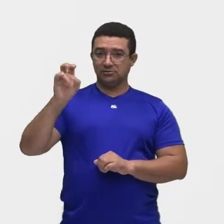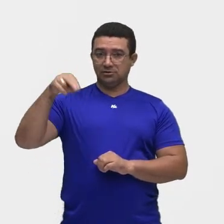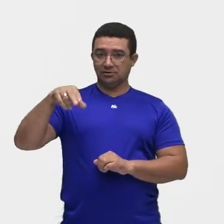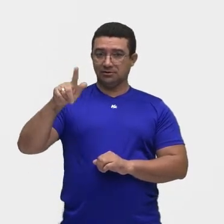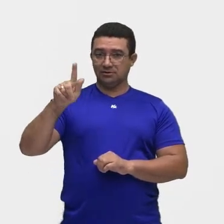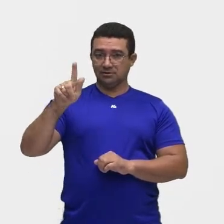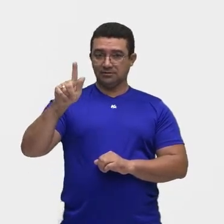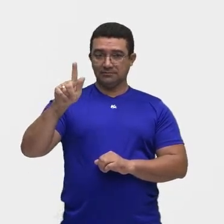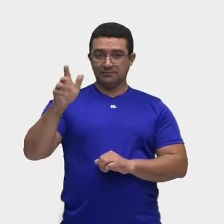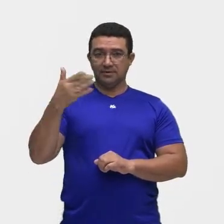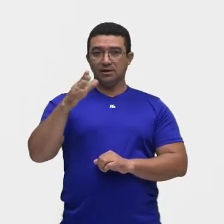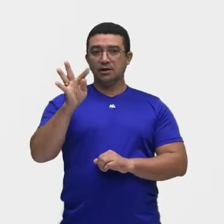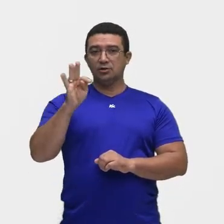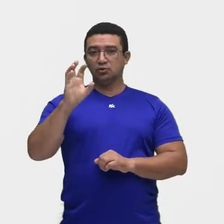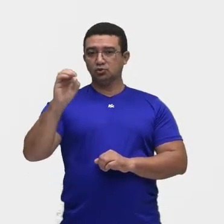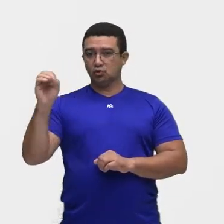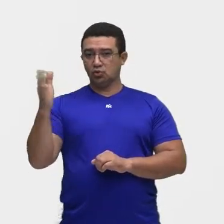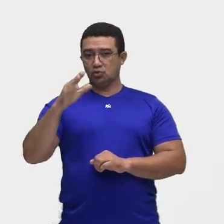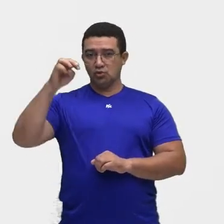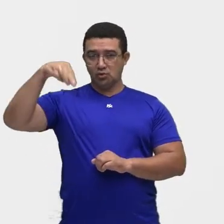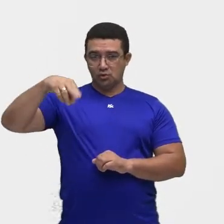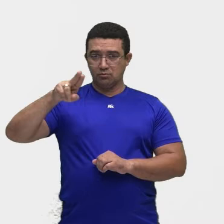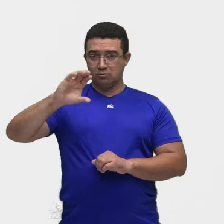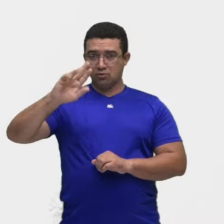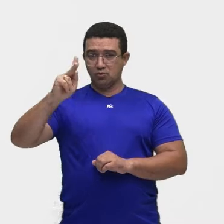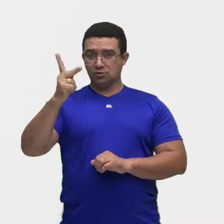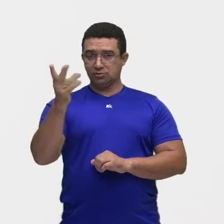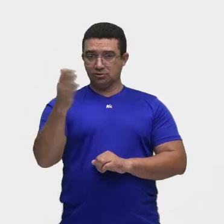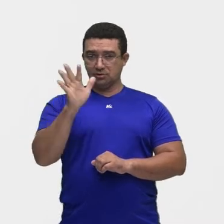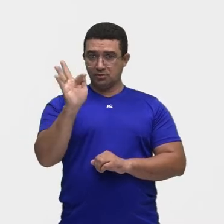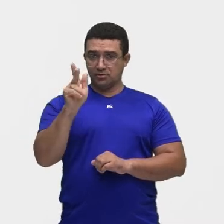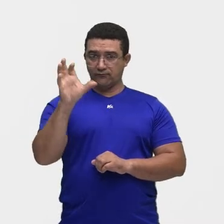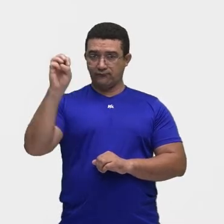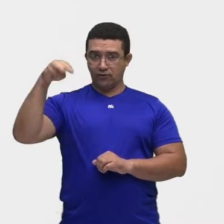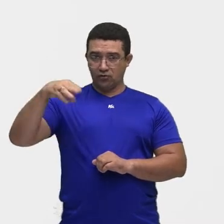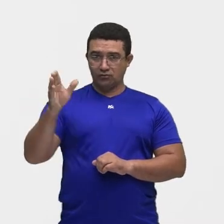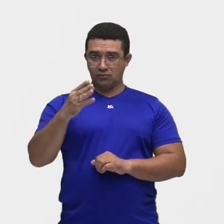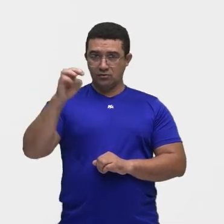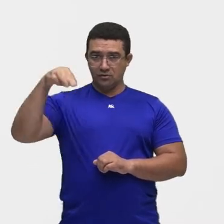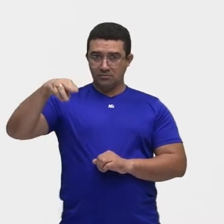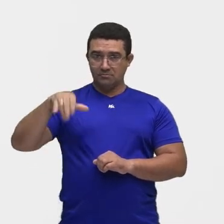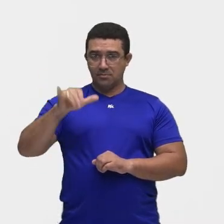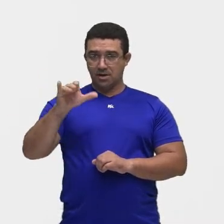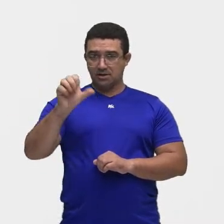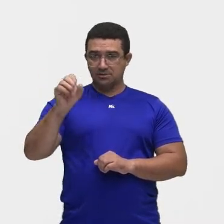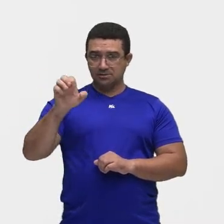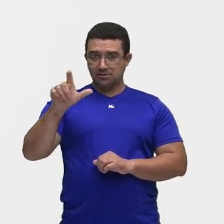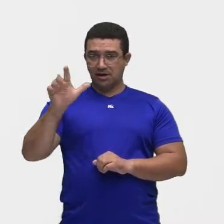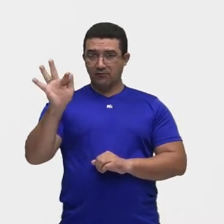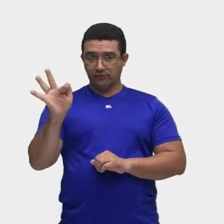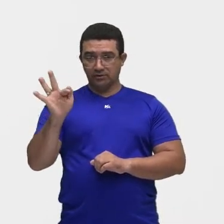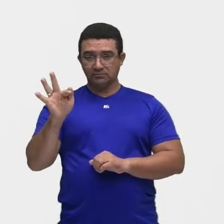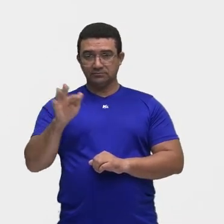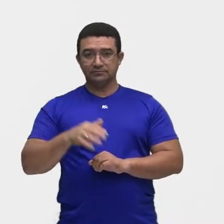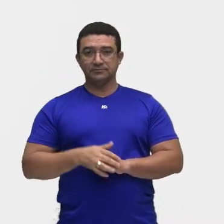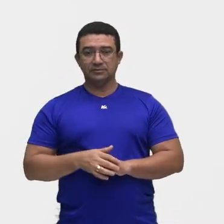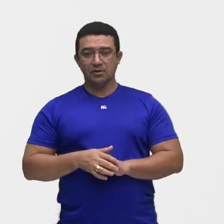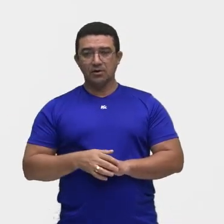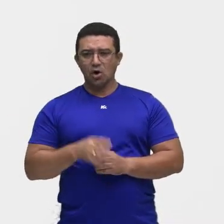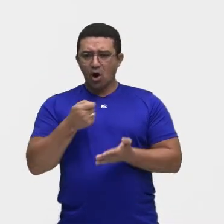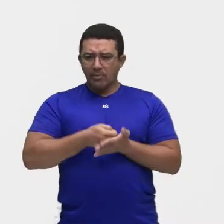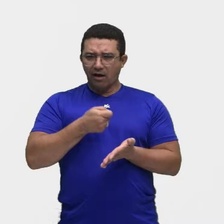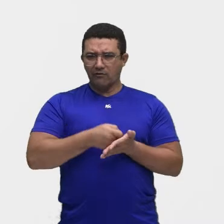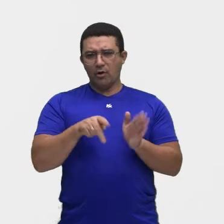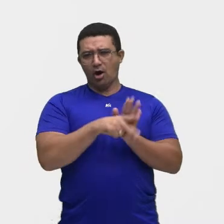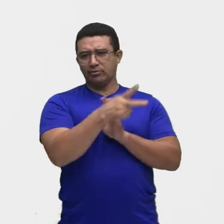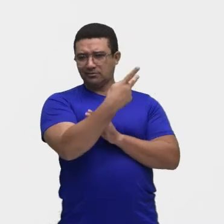mim. Demanding too much from myself. Ela que se exigia, não é? Decrease, como vocês viram, né? Diminuir o ritmo,